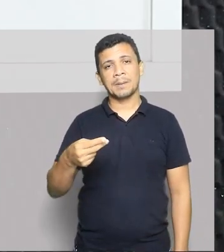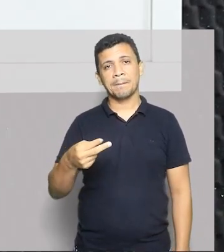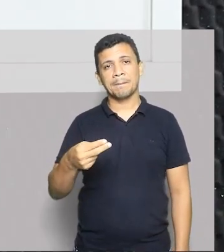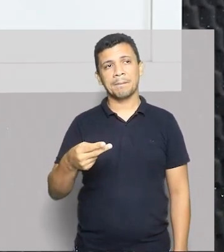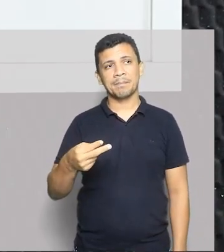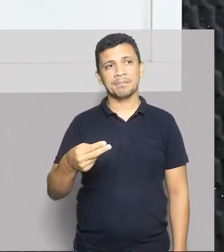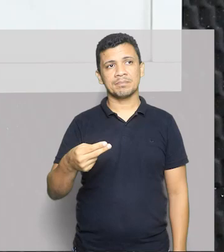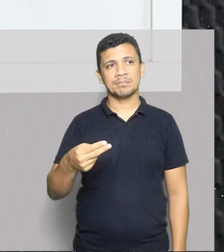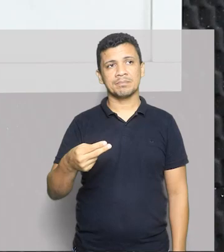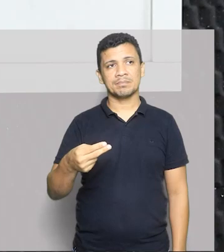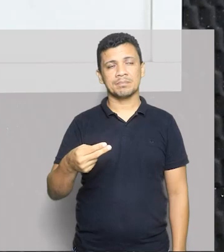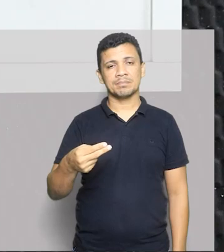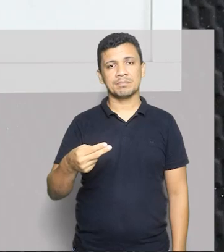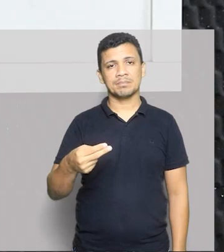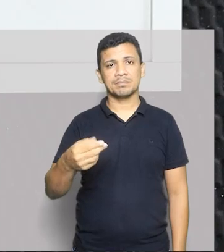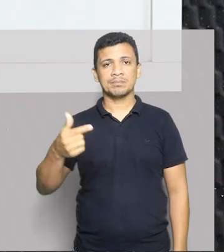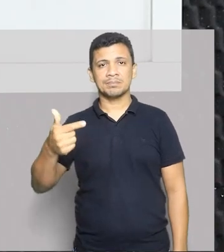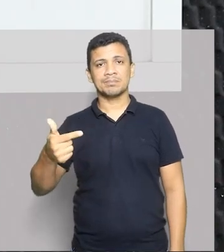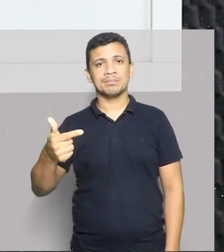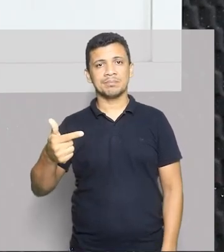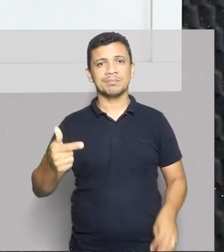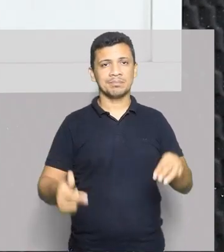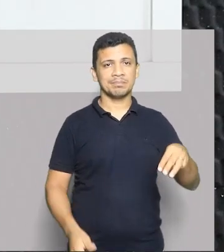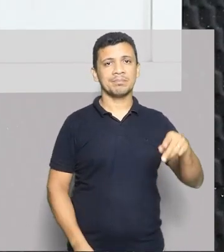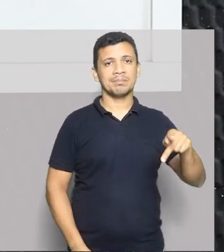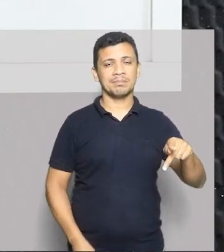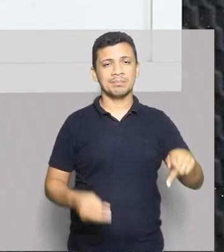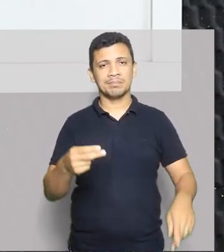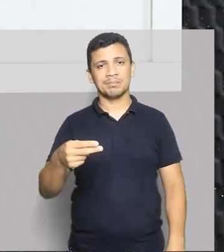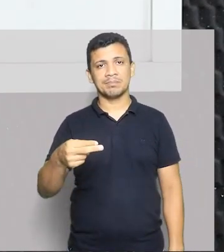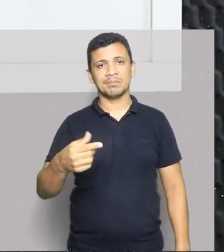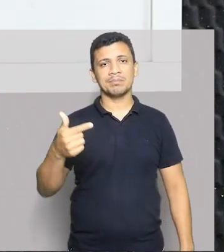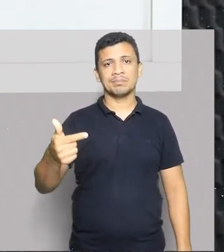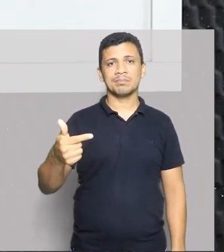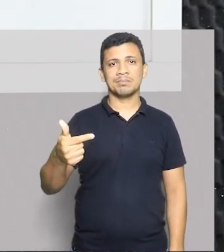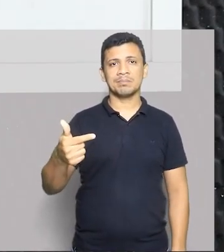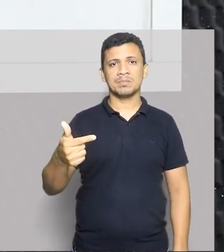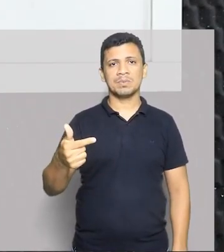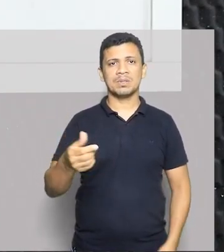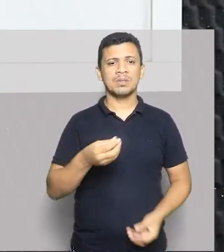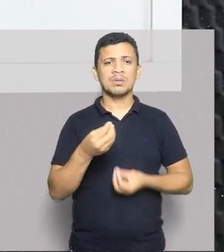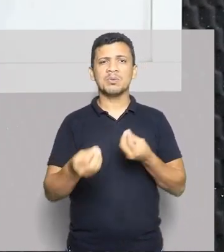aí que a média ponderada é 2. Só